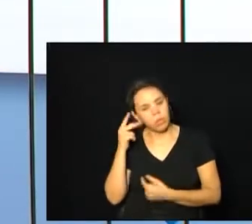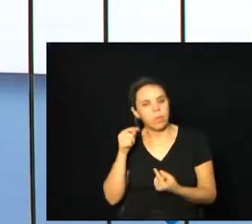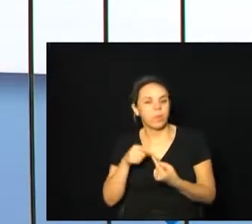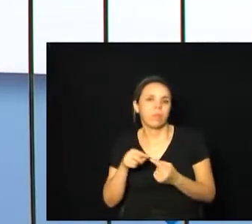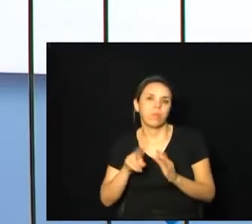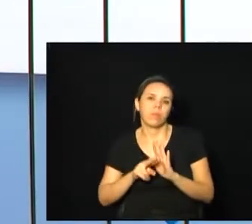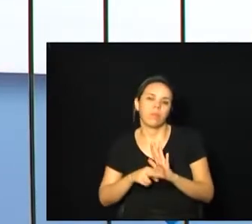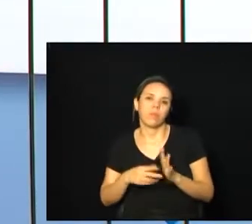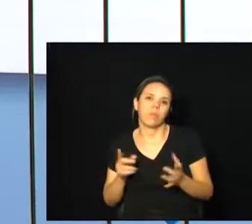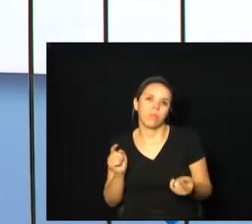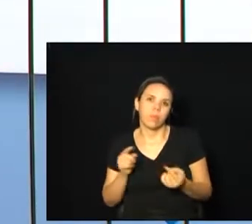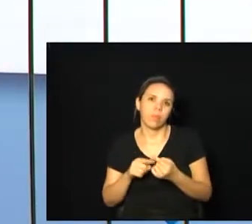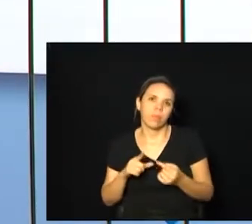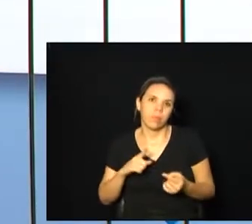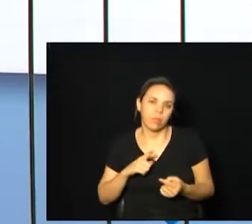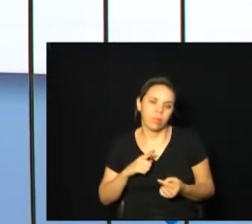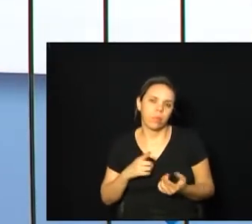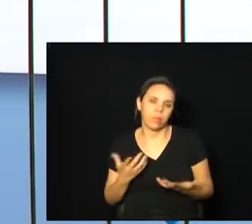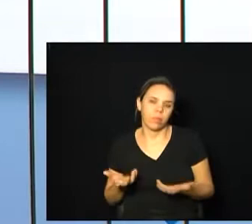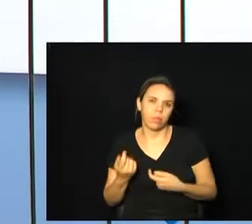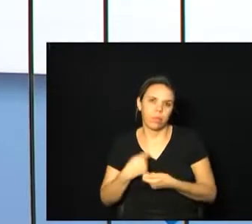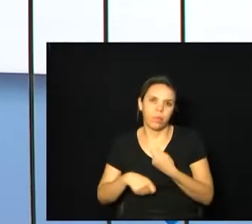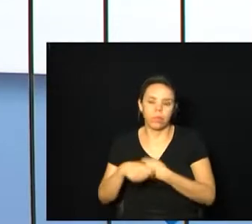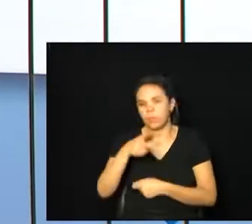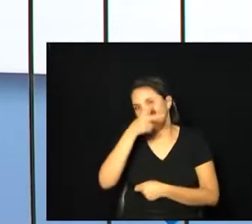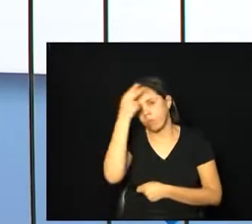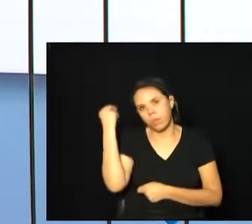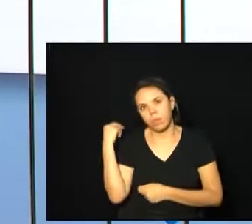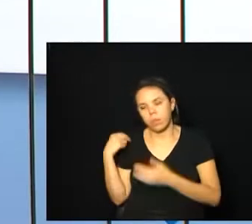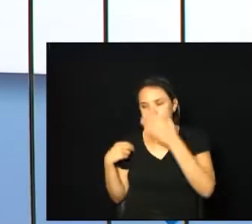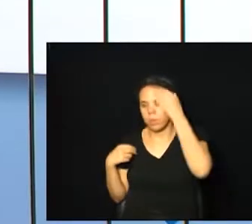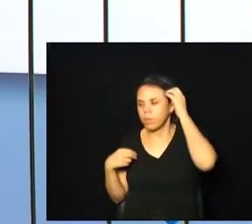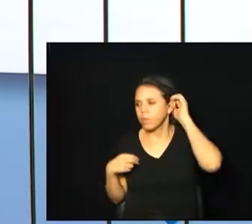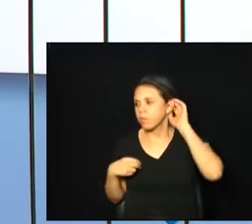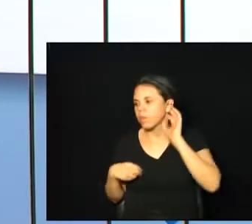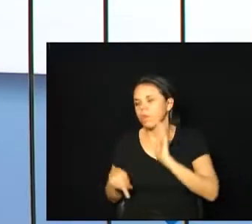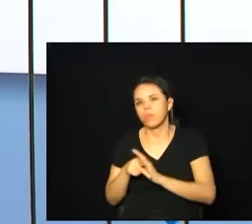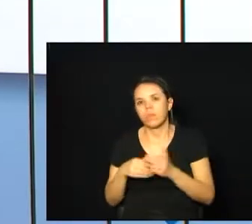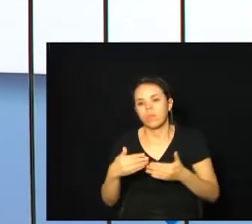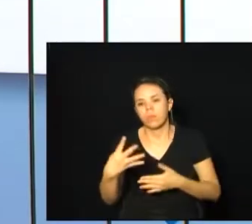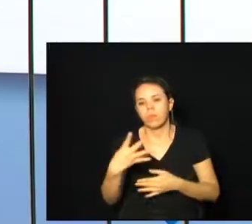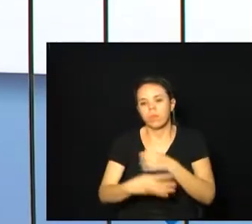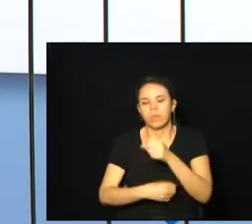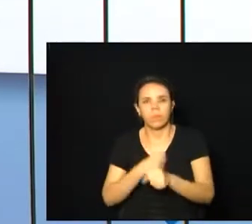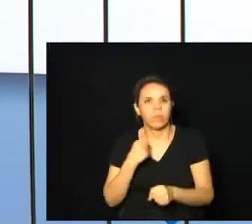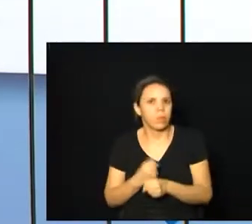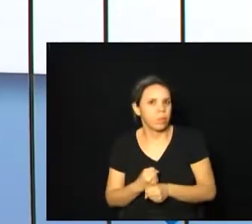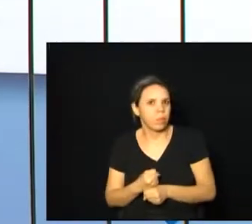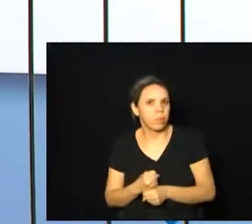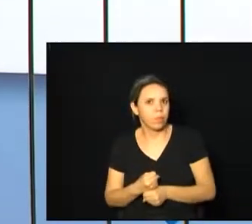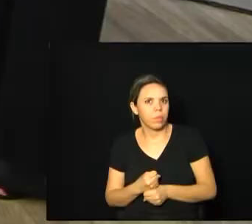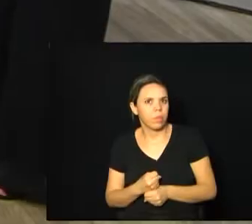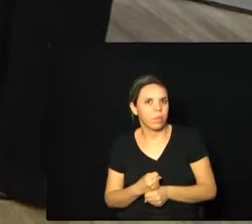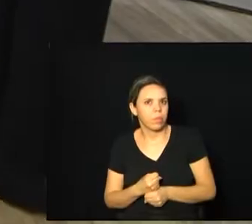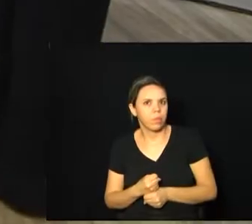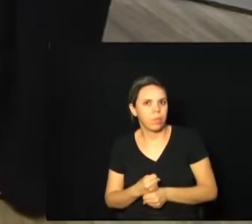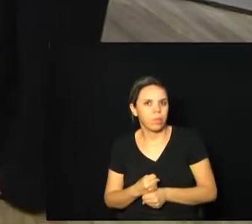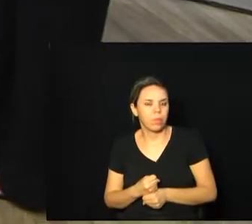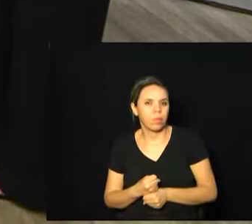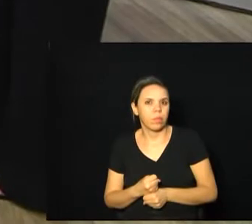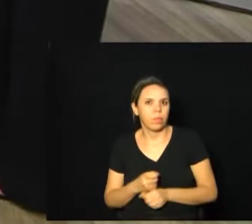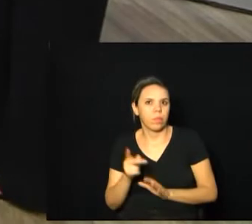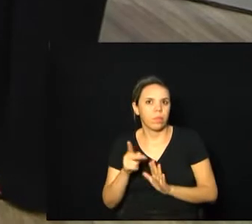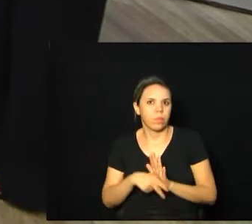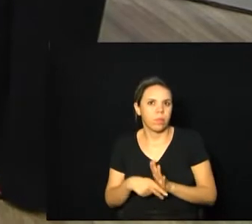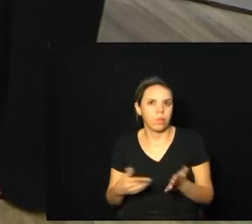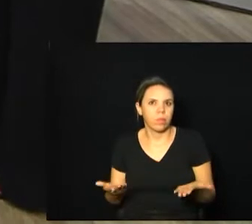diretrizes, objetivos e metas da administração pública para os próximos 4 anos. Ou seja, Gabriel, o